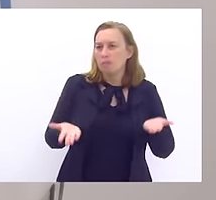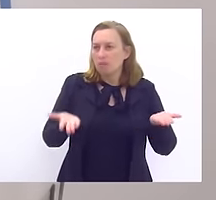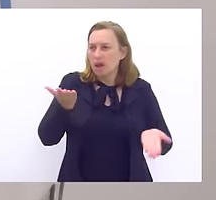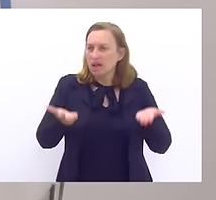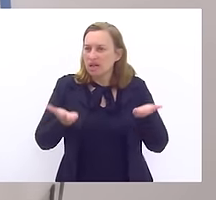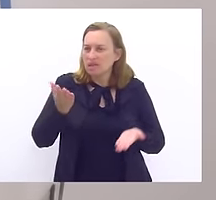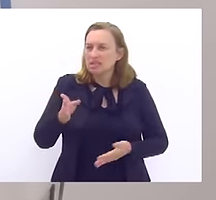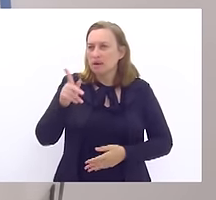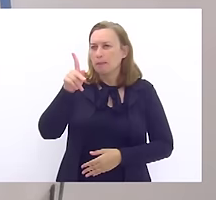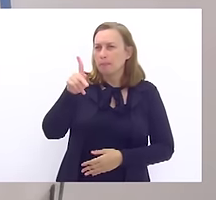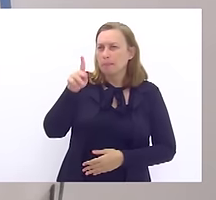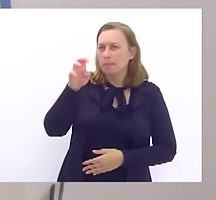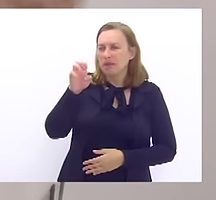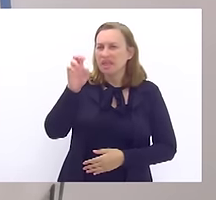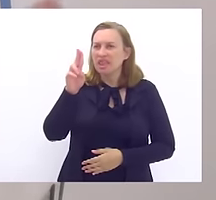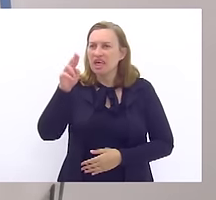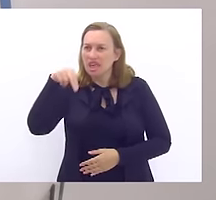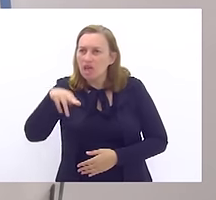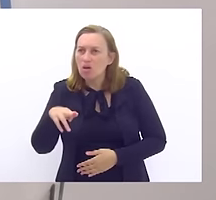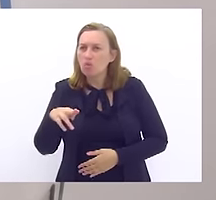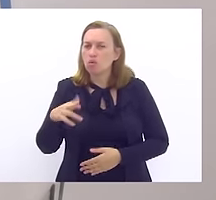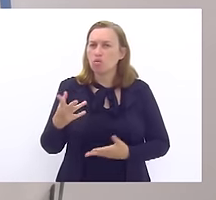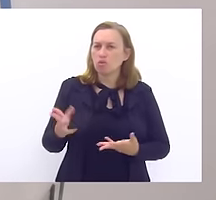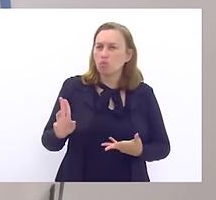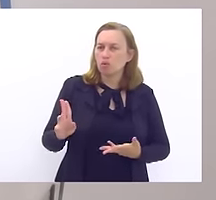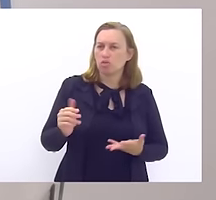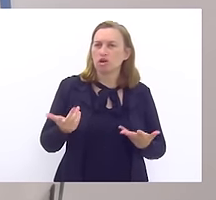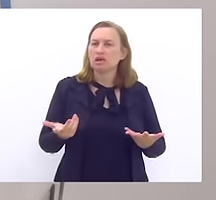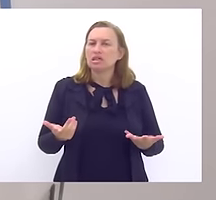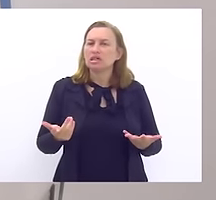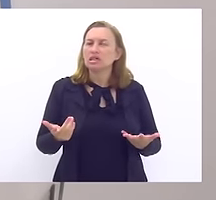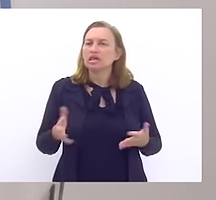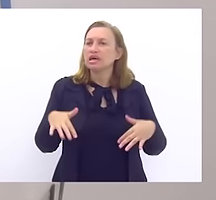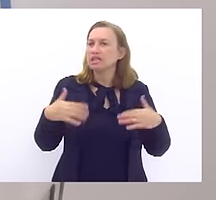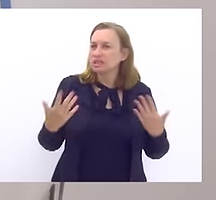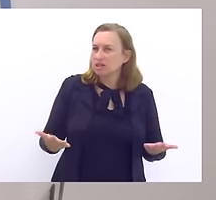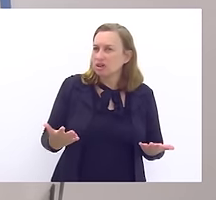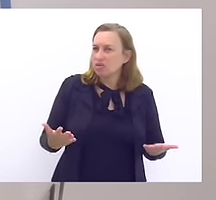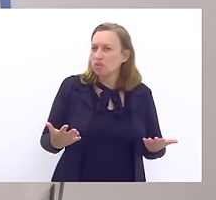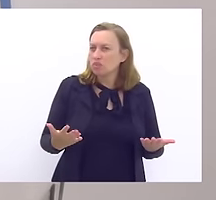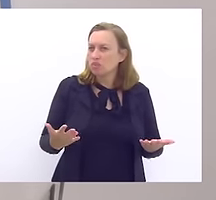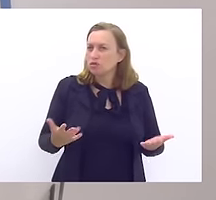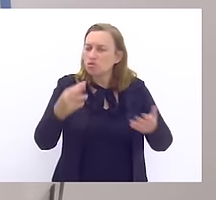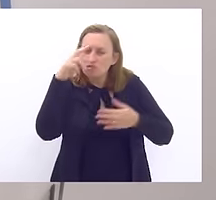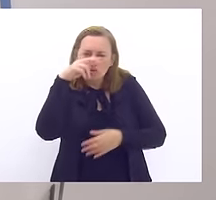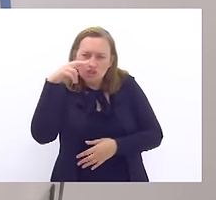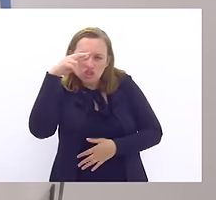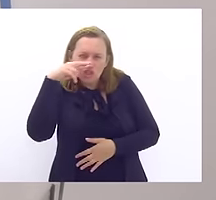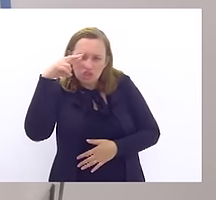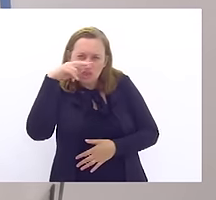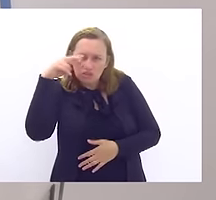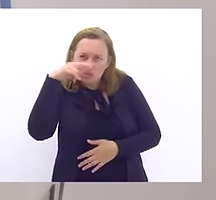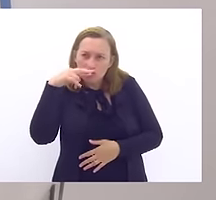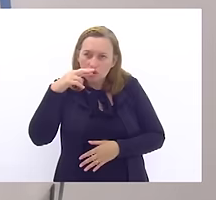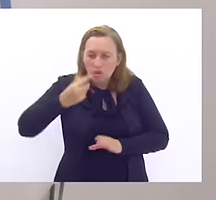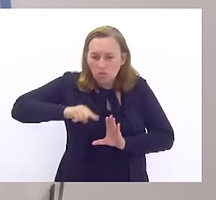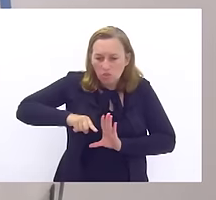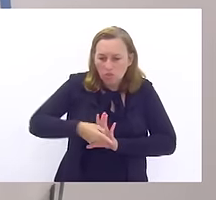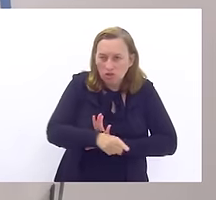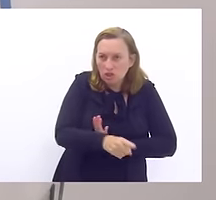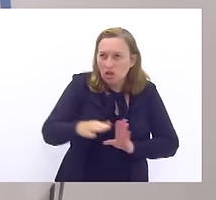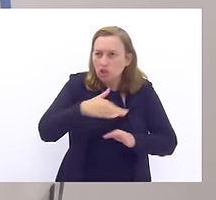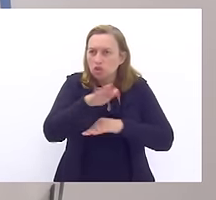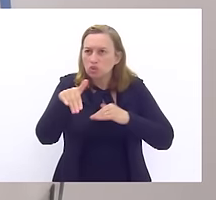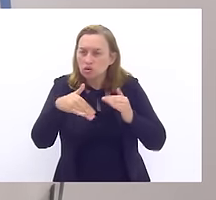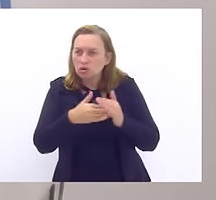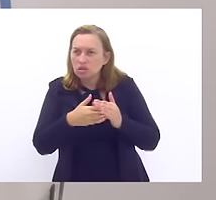pneus o estado de conservação são desdobramentos de Investigações que ainda nos aprofundaremos de todas